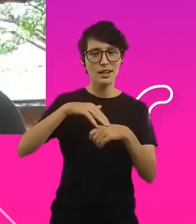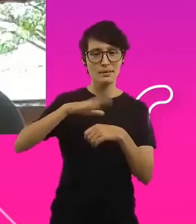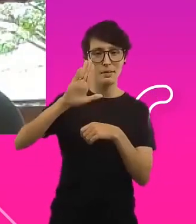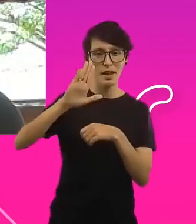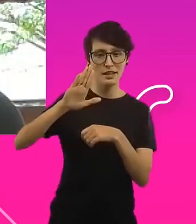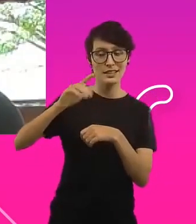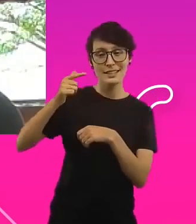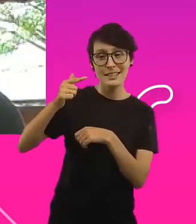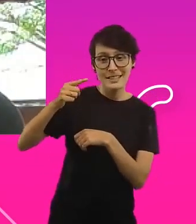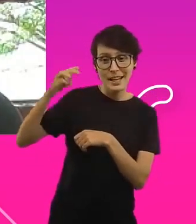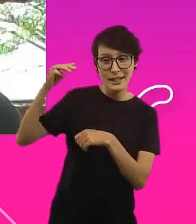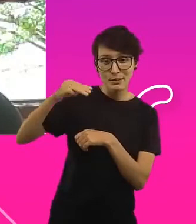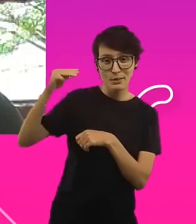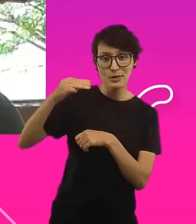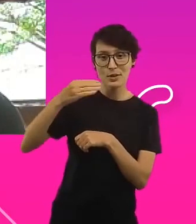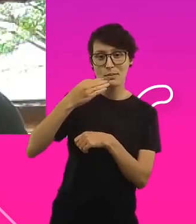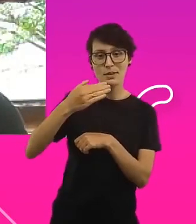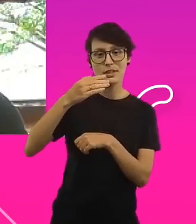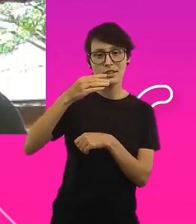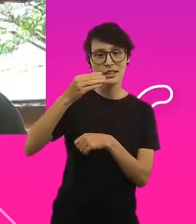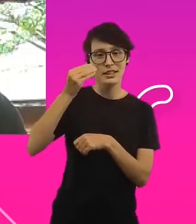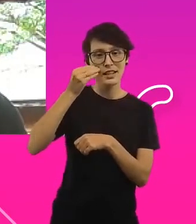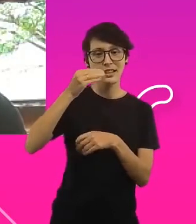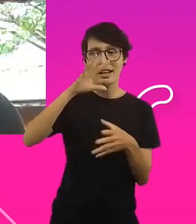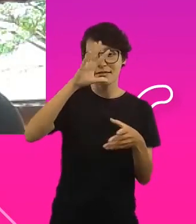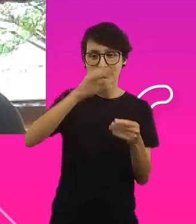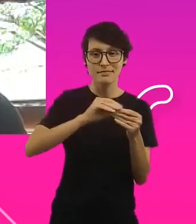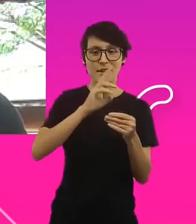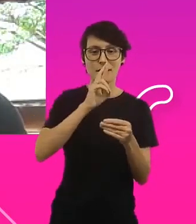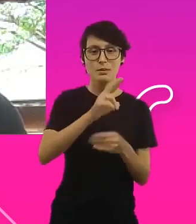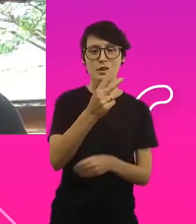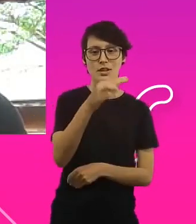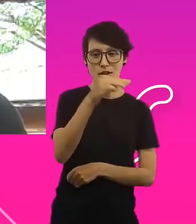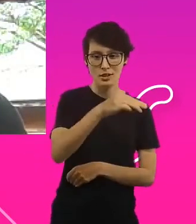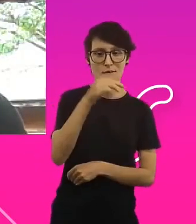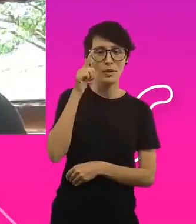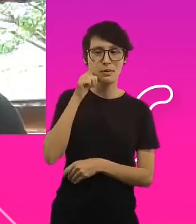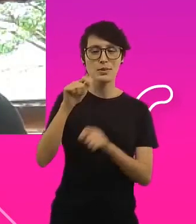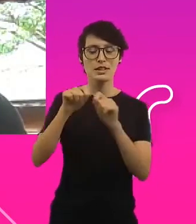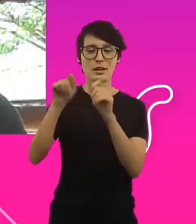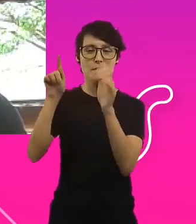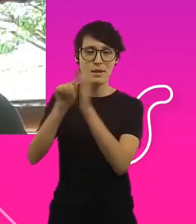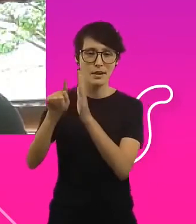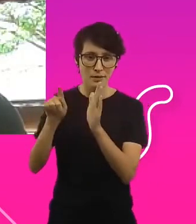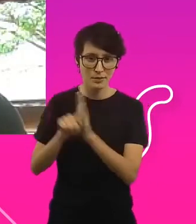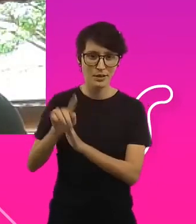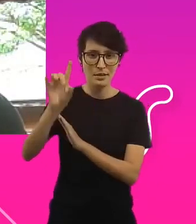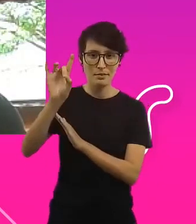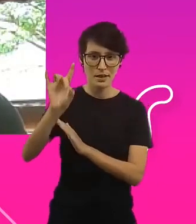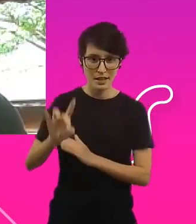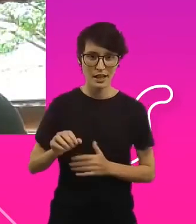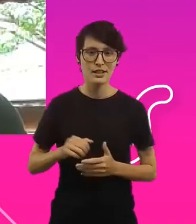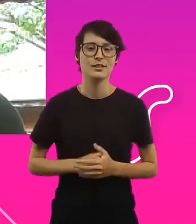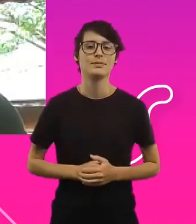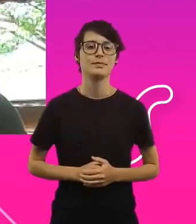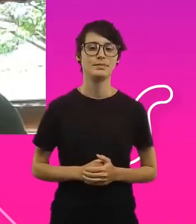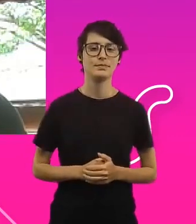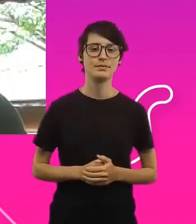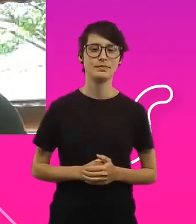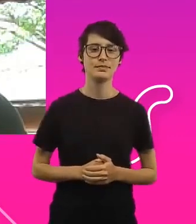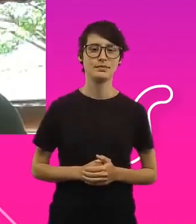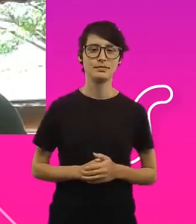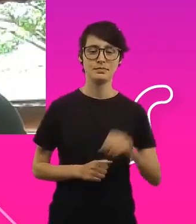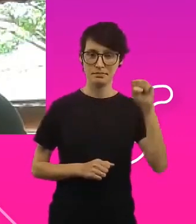minutos de painel, eu queria pedir para responder em 2 minutos para eu conseguir fazer uma pergunta para cada um, por favor. Sim, claro, eu serei